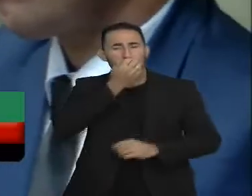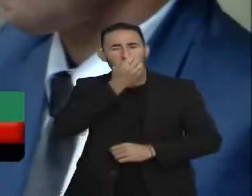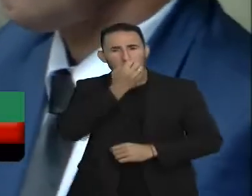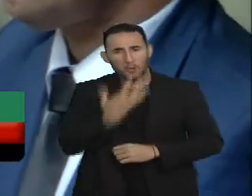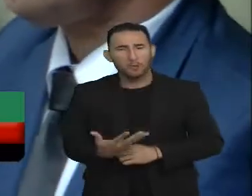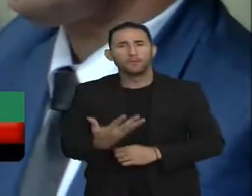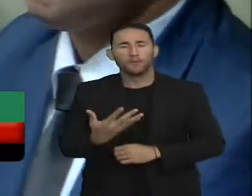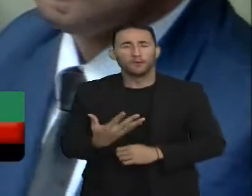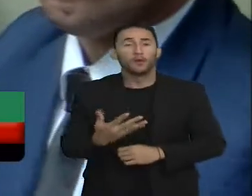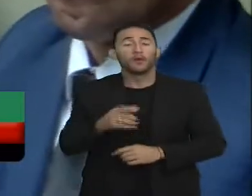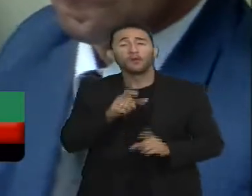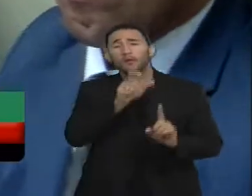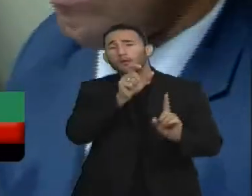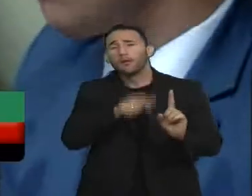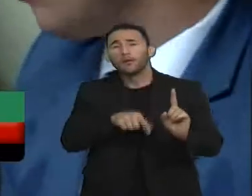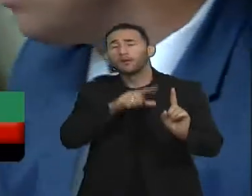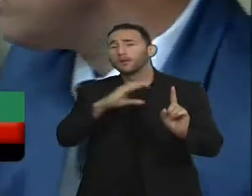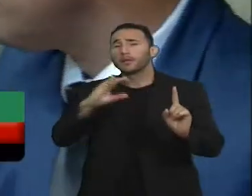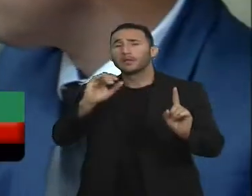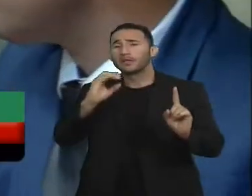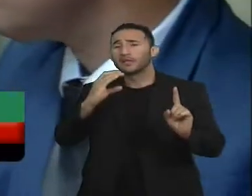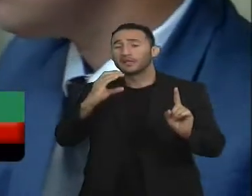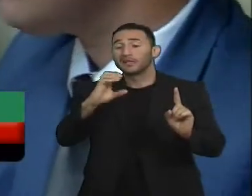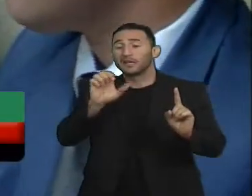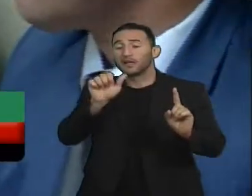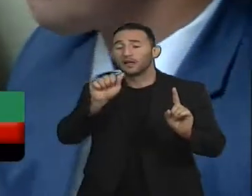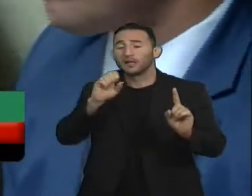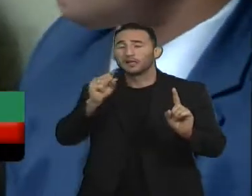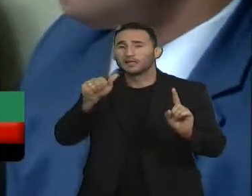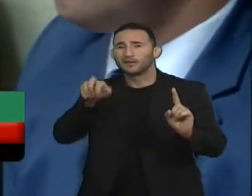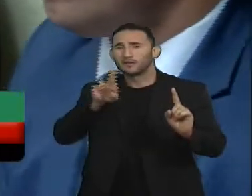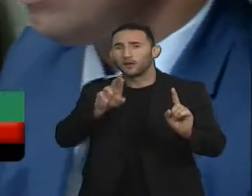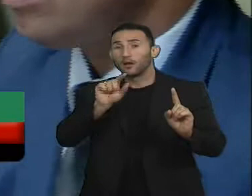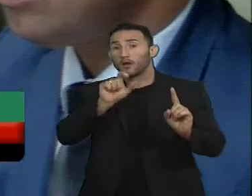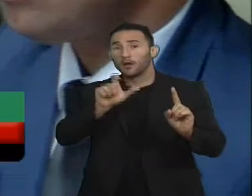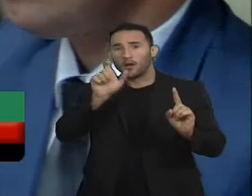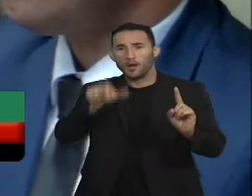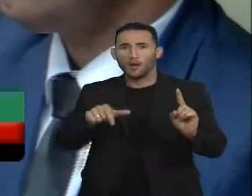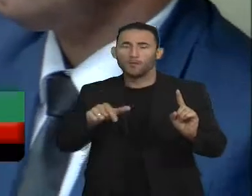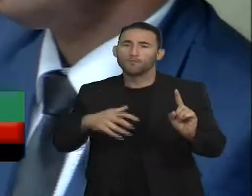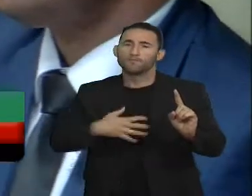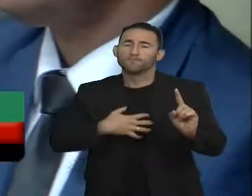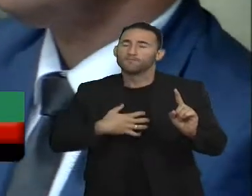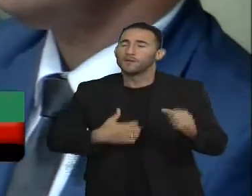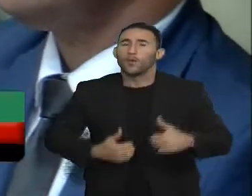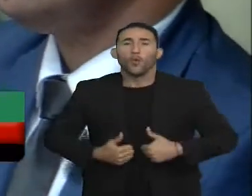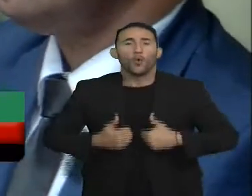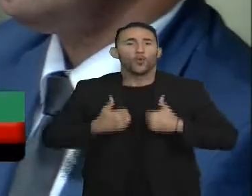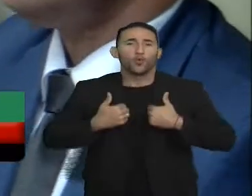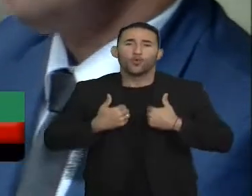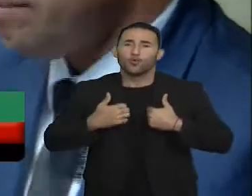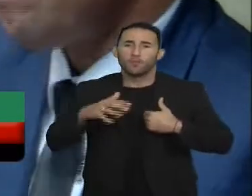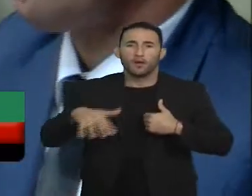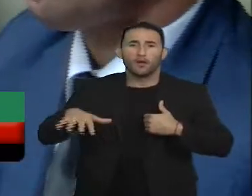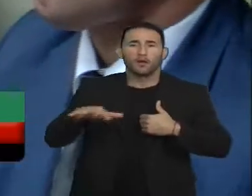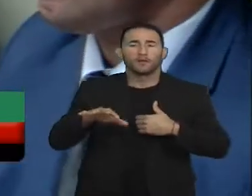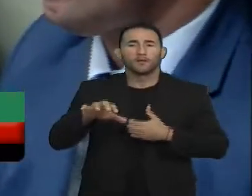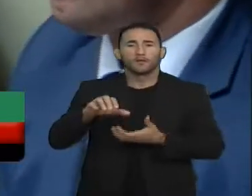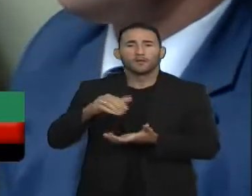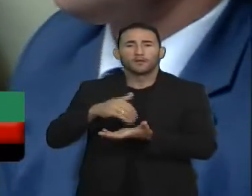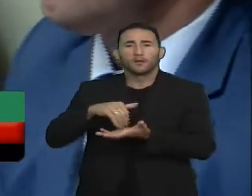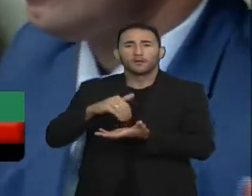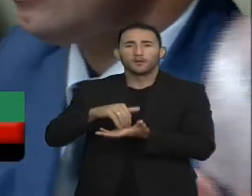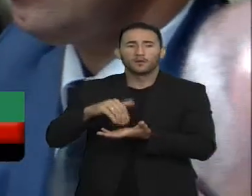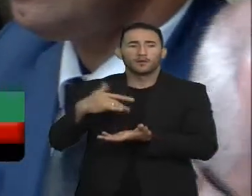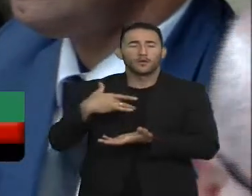diferenciar alguém. E o César é realmente um orgulho para a Secretaria de Saúde, um orgulho para a nossa